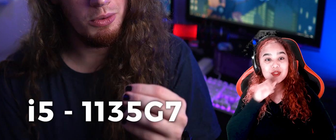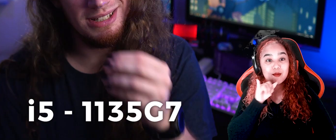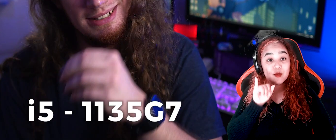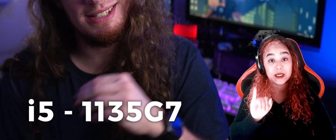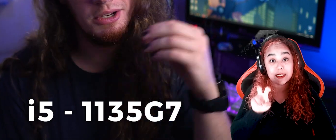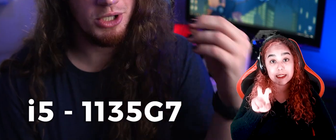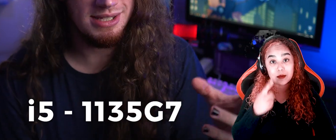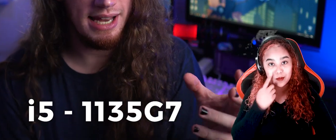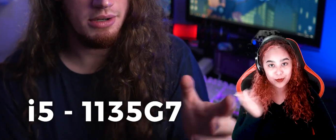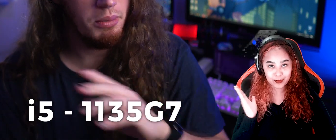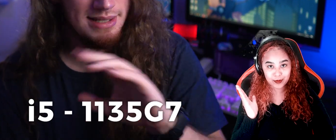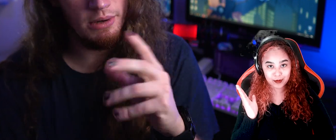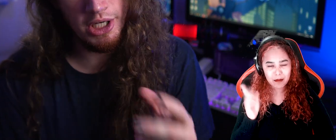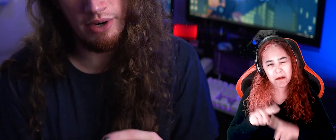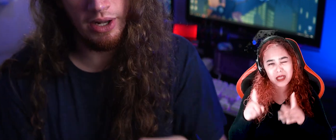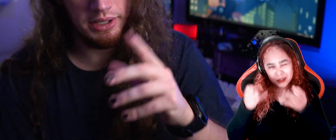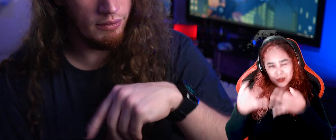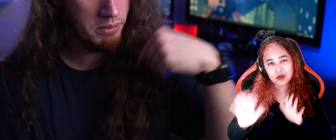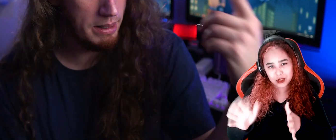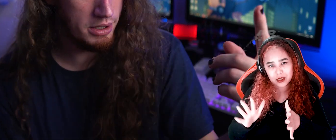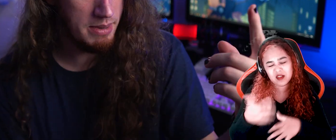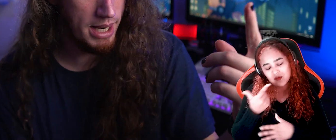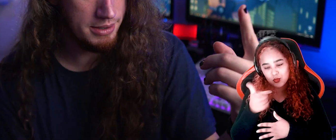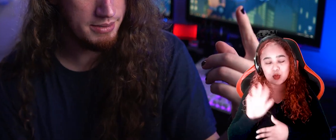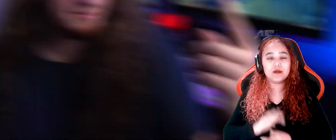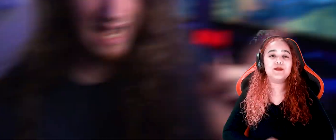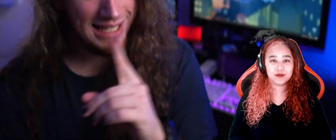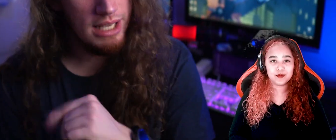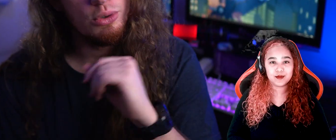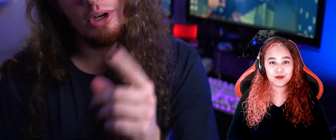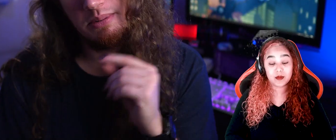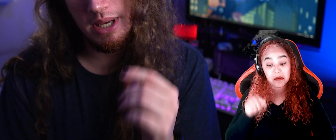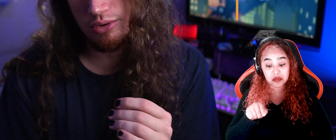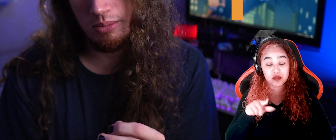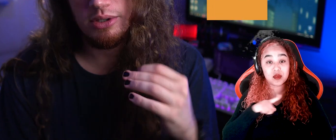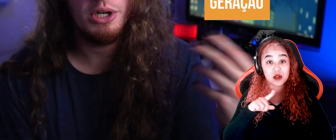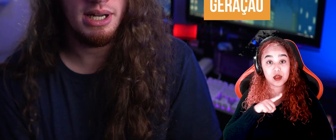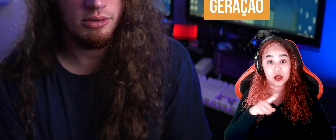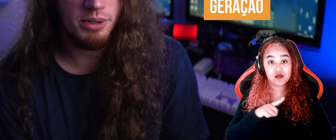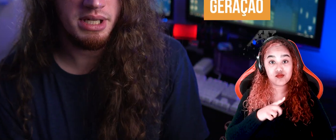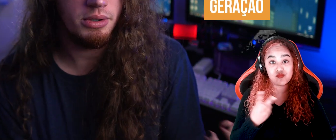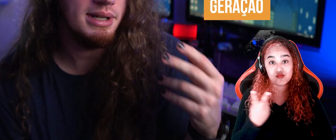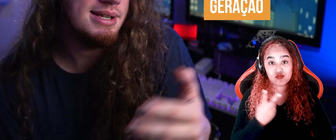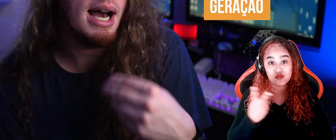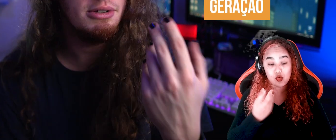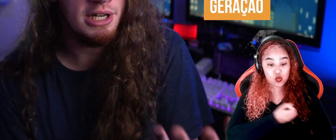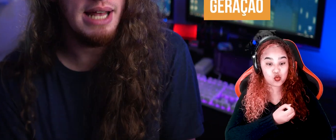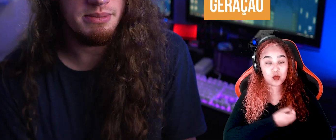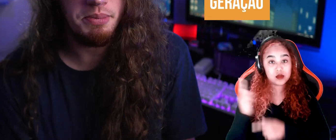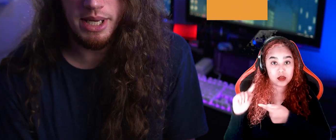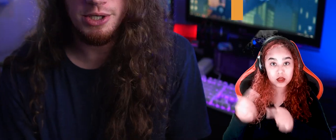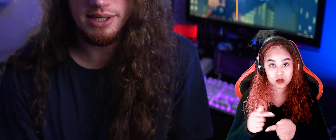i5-1135-G7. O i5 a gente já falou, então vamos para a próxima parte. Aqui, os dois primeiros números são a geração do processador. Nesse